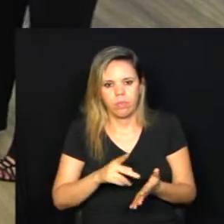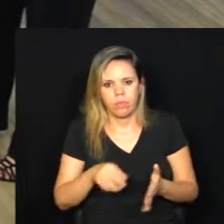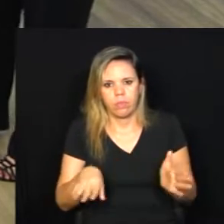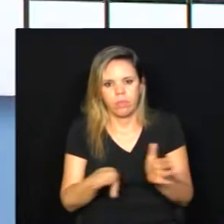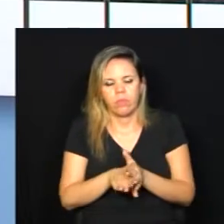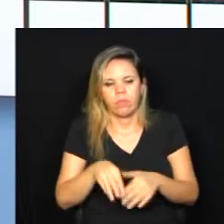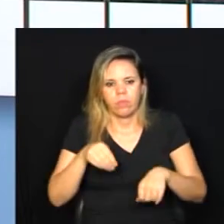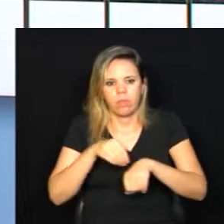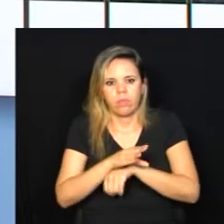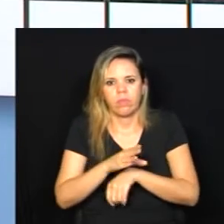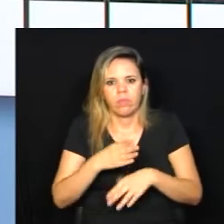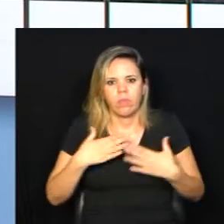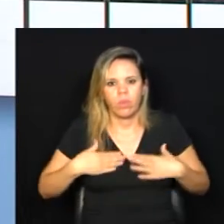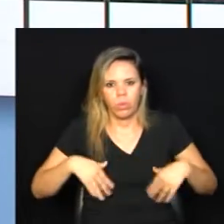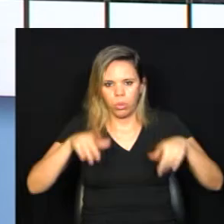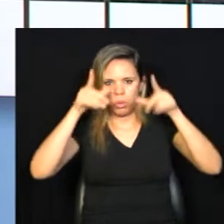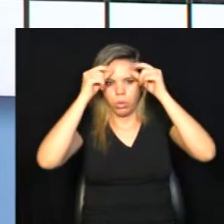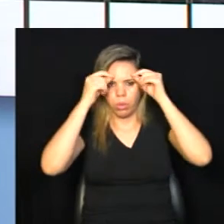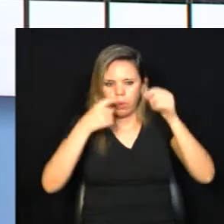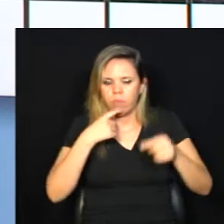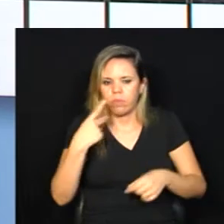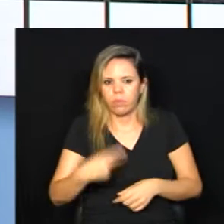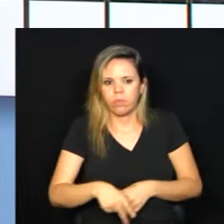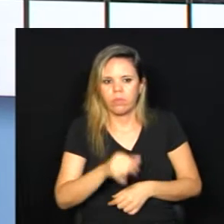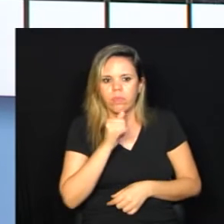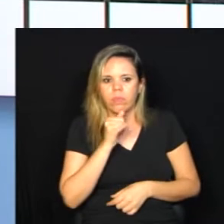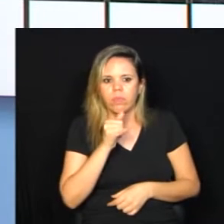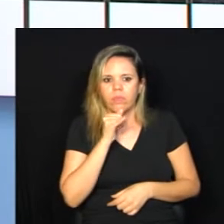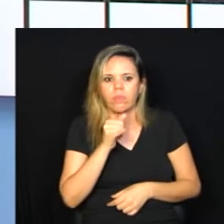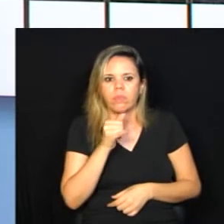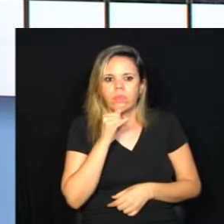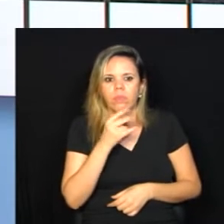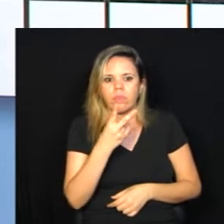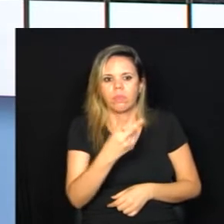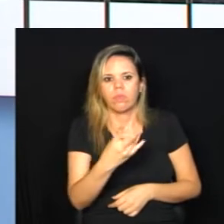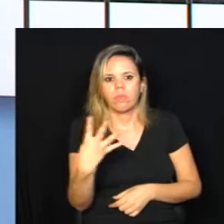isso traz um alento para nós. Campinas, por exemplo, recebeu